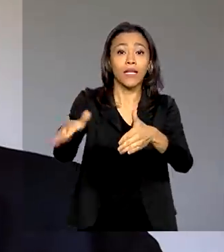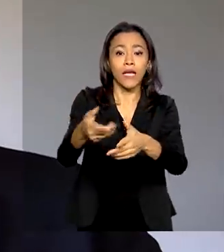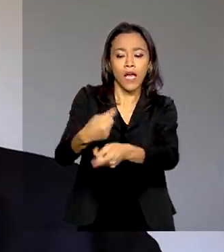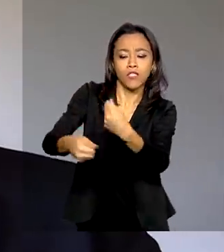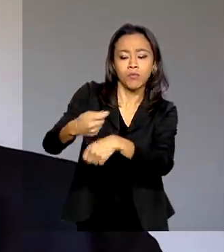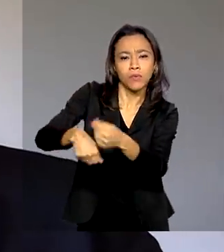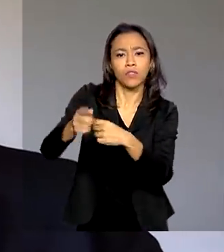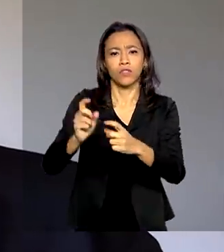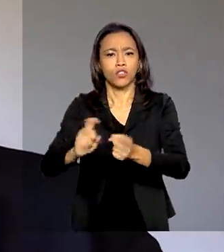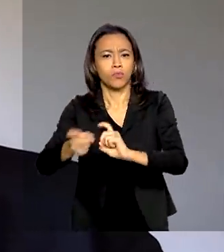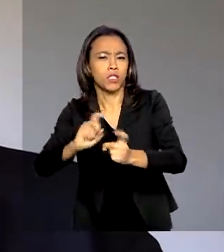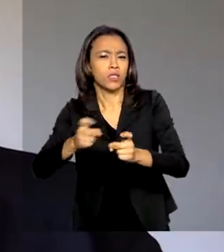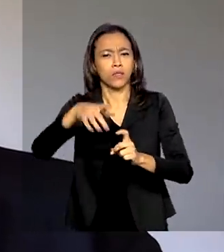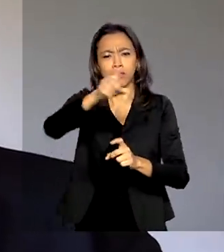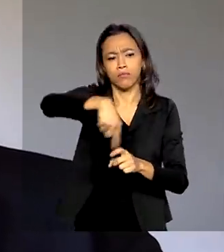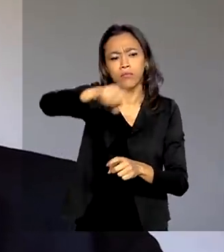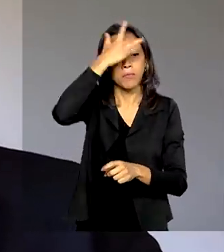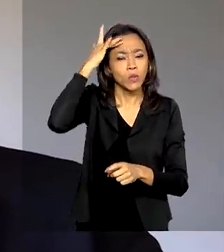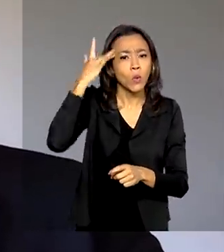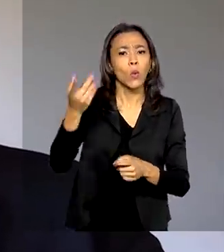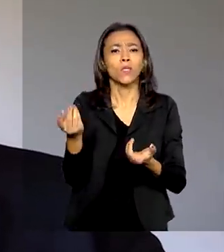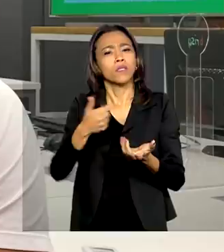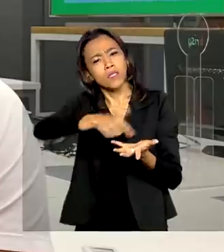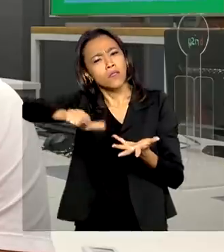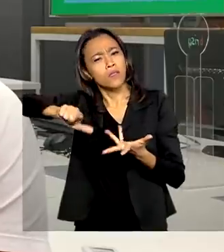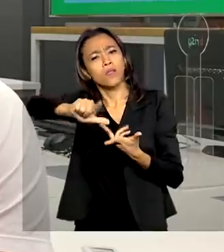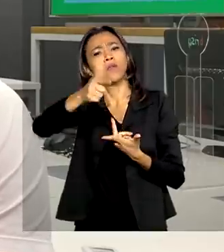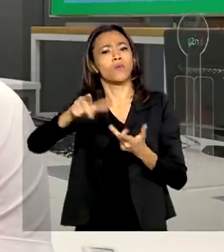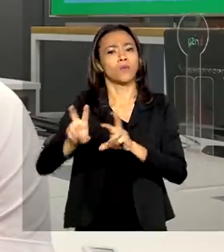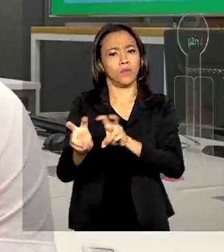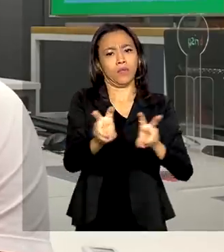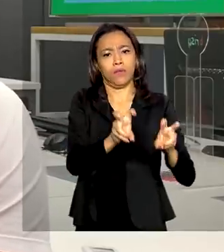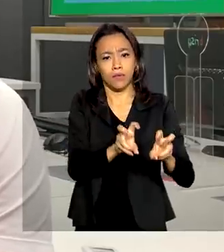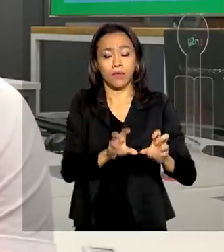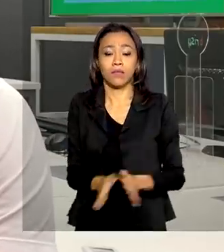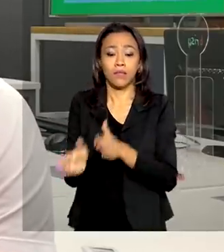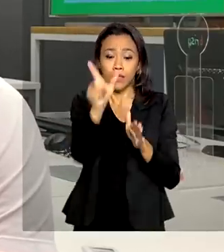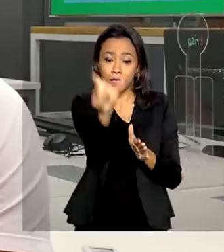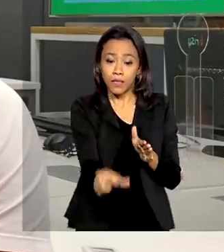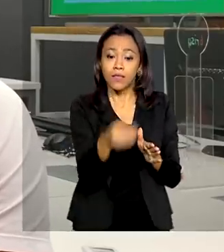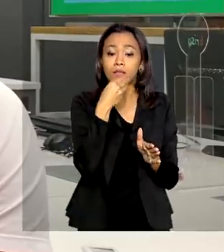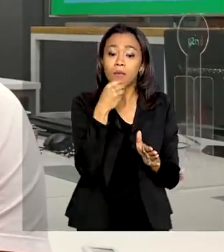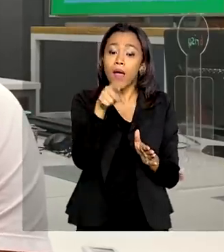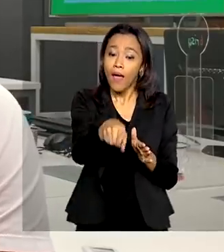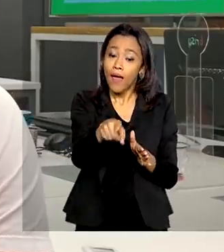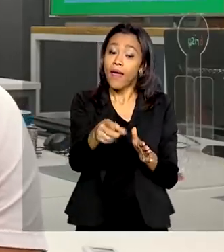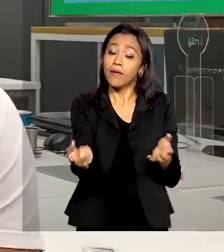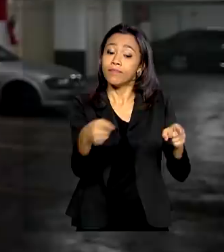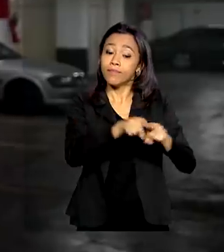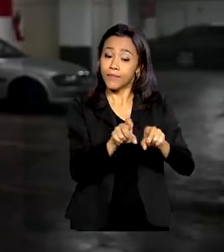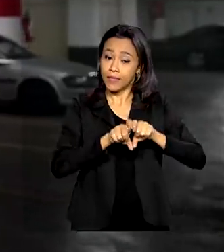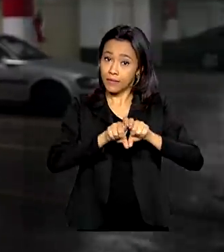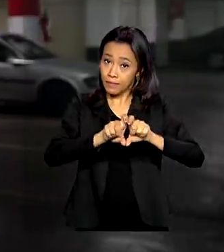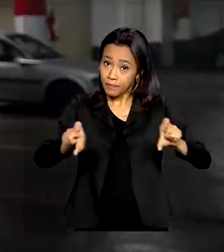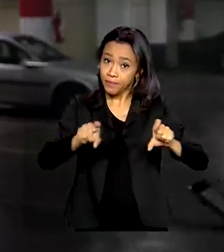gestão de pessoas, gestão de fornecedores, entre outros. Nelson Soaer é sócio fundador da Randover,